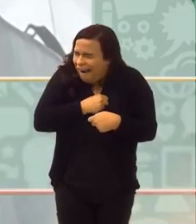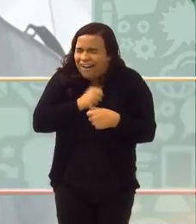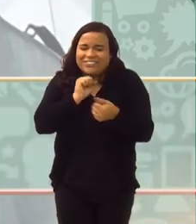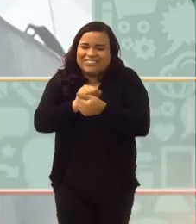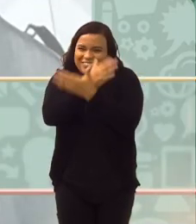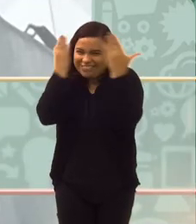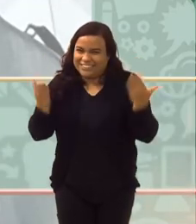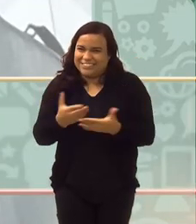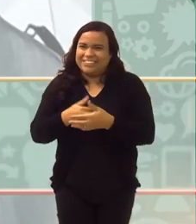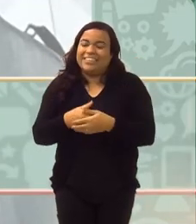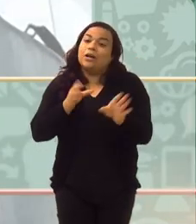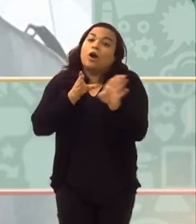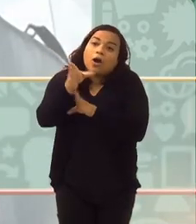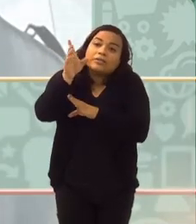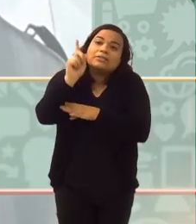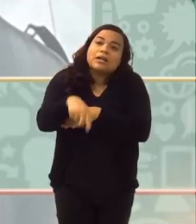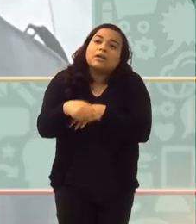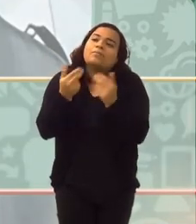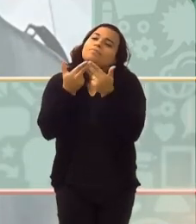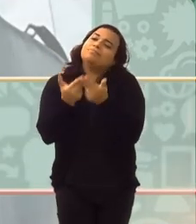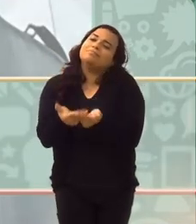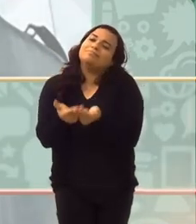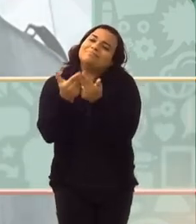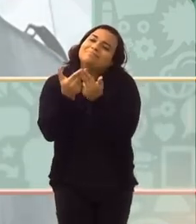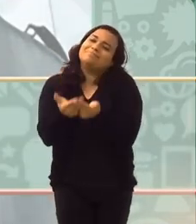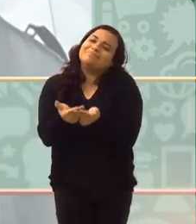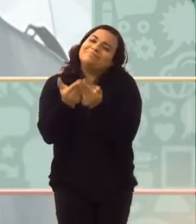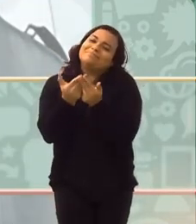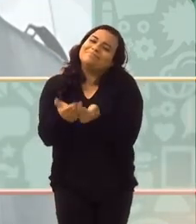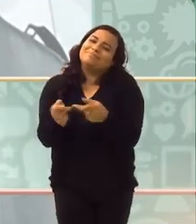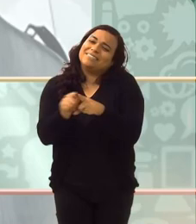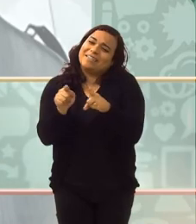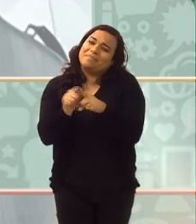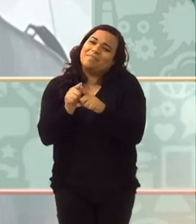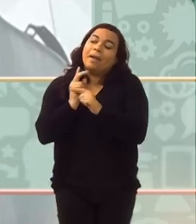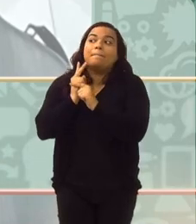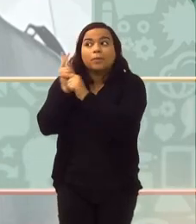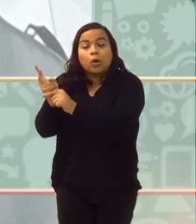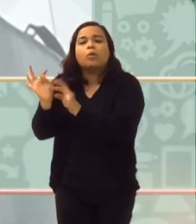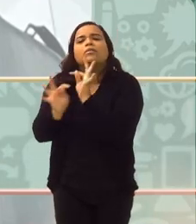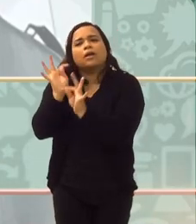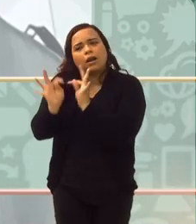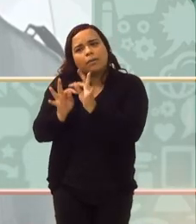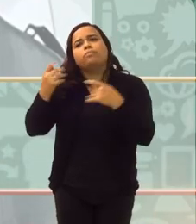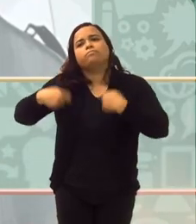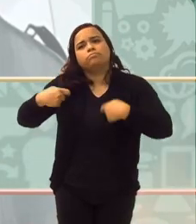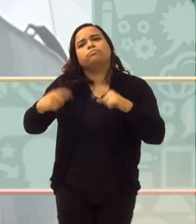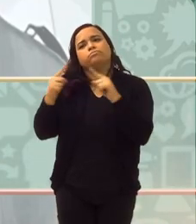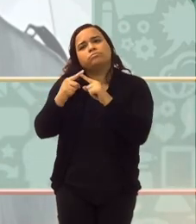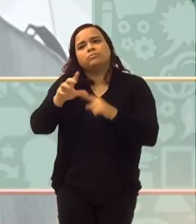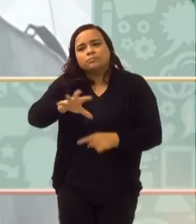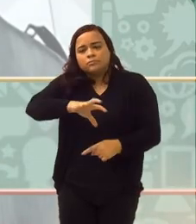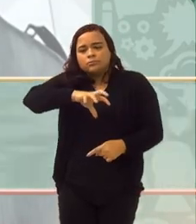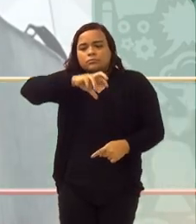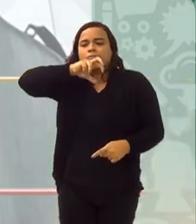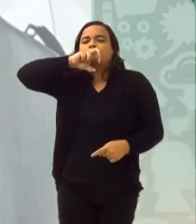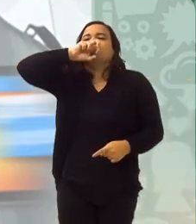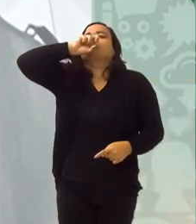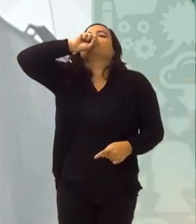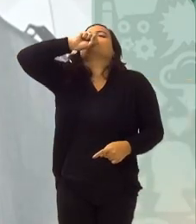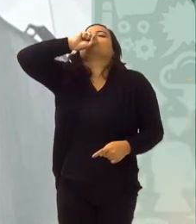por contação de história e psicanálise, então, assim, eu adorei estar aqui com vocês. Bom, o conselho é paciência, né?